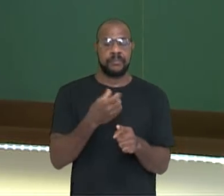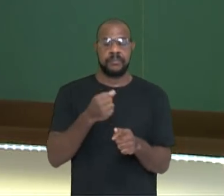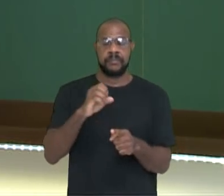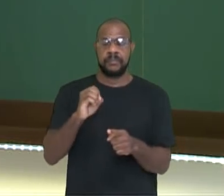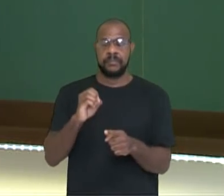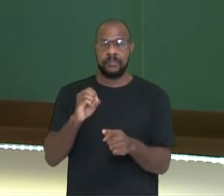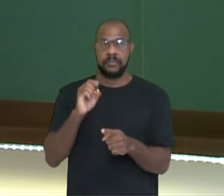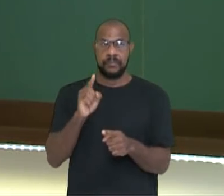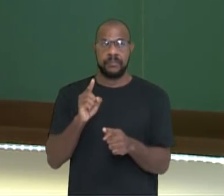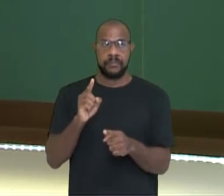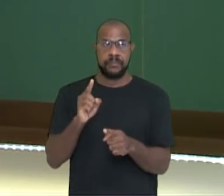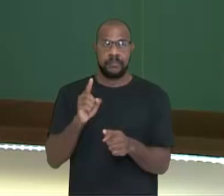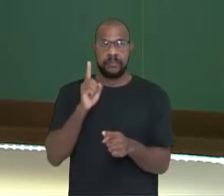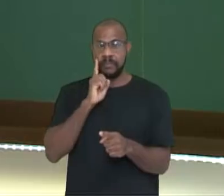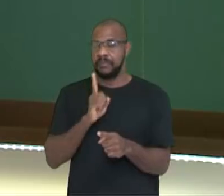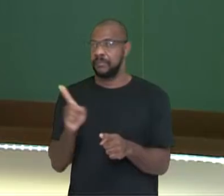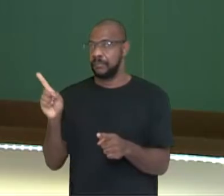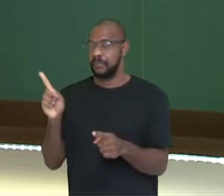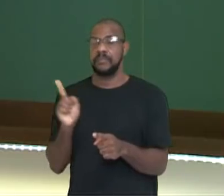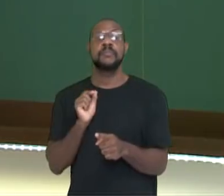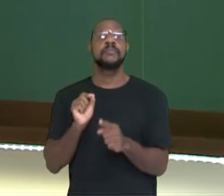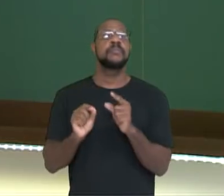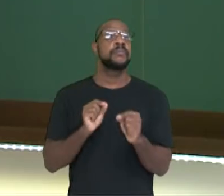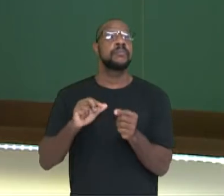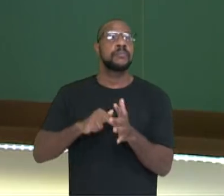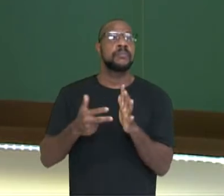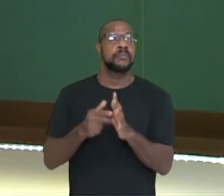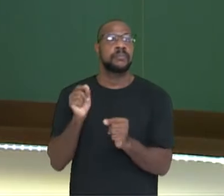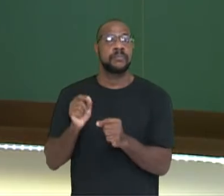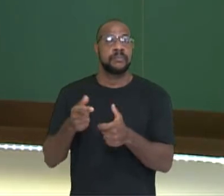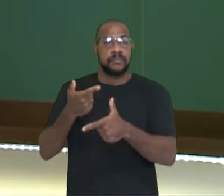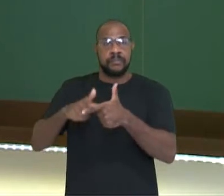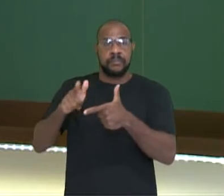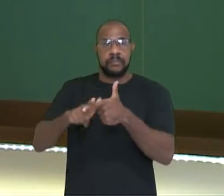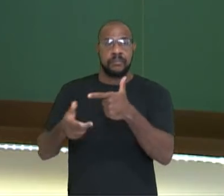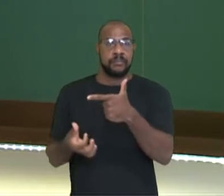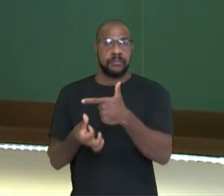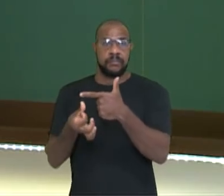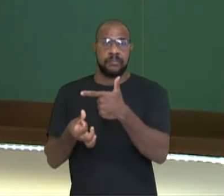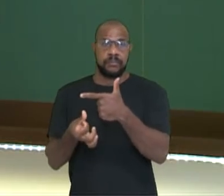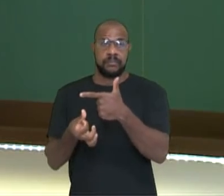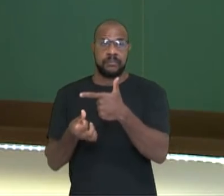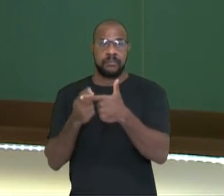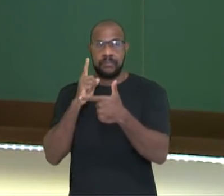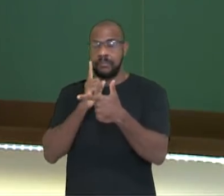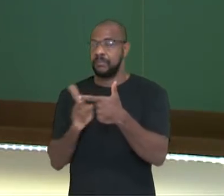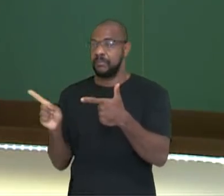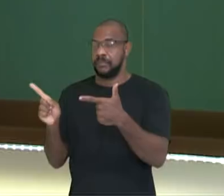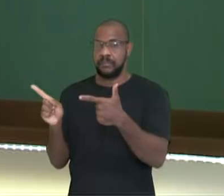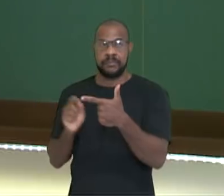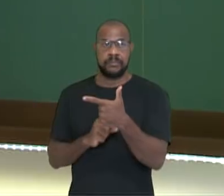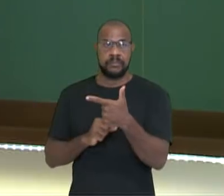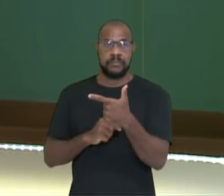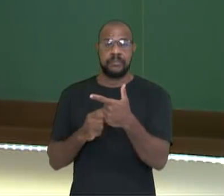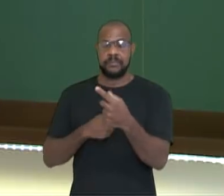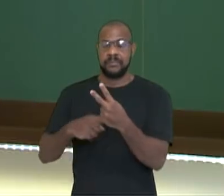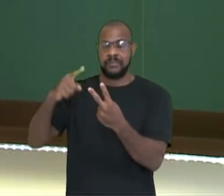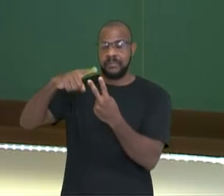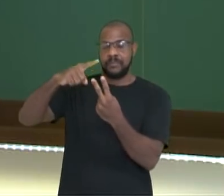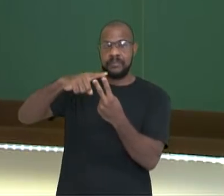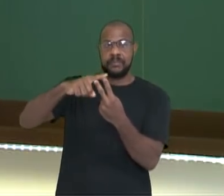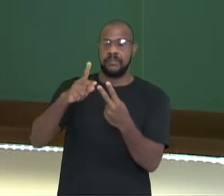a π. Então, 180 dividido lá por 6, 180 dividido por 6, eu tenho o 30